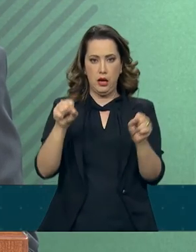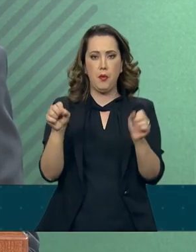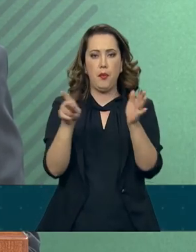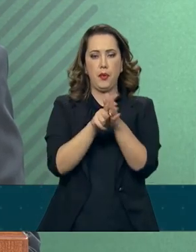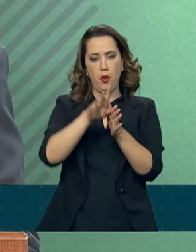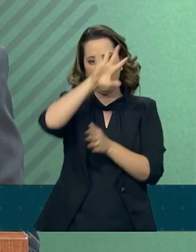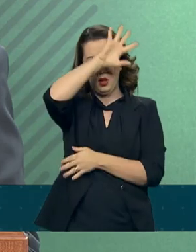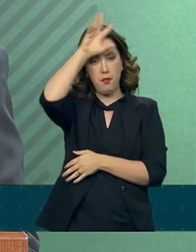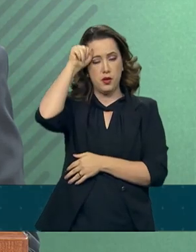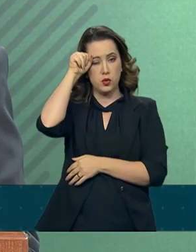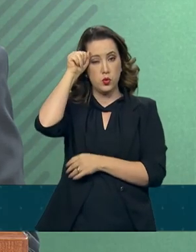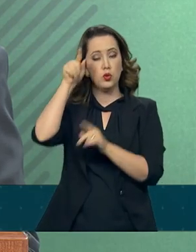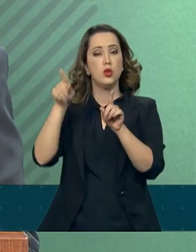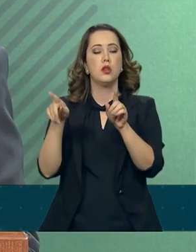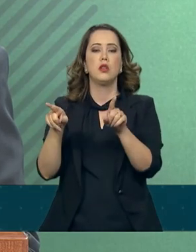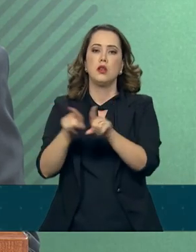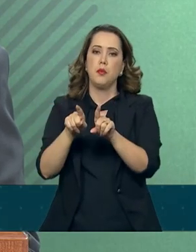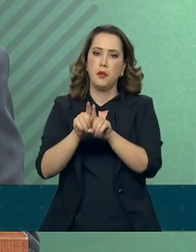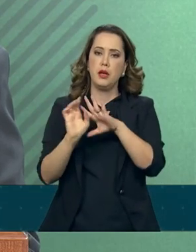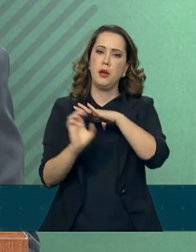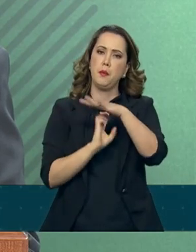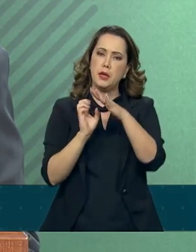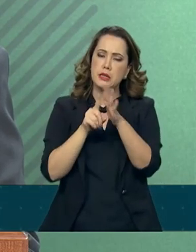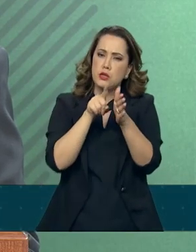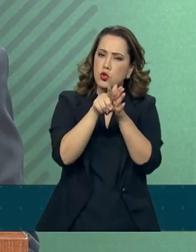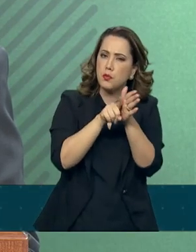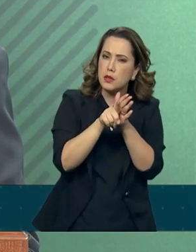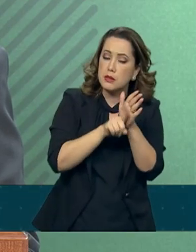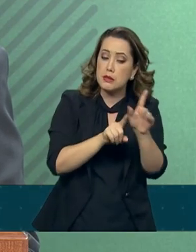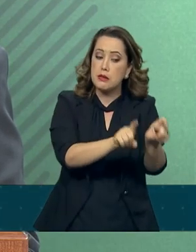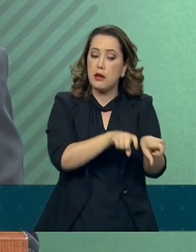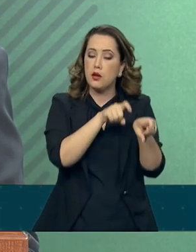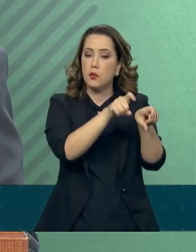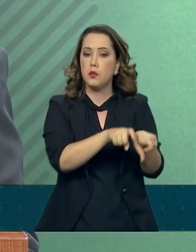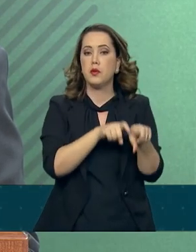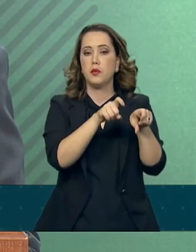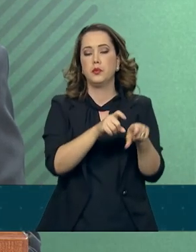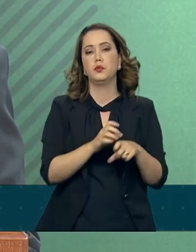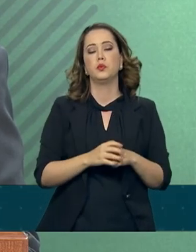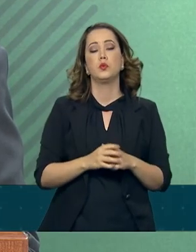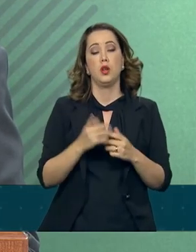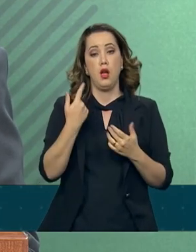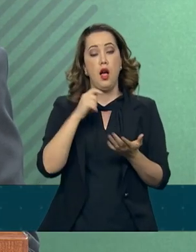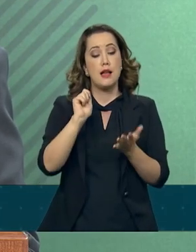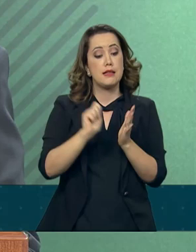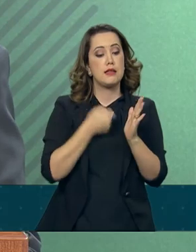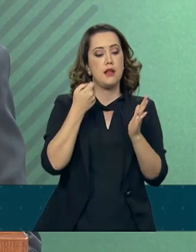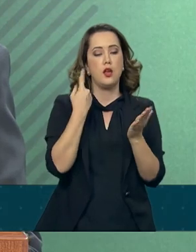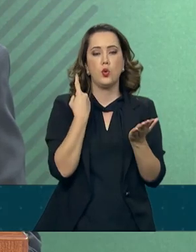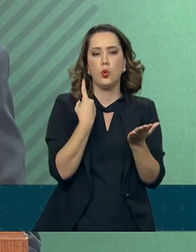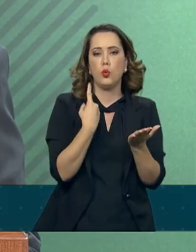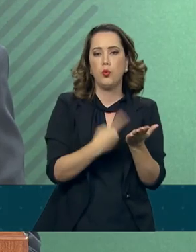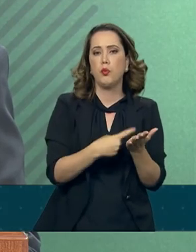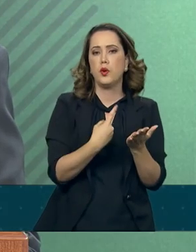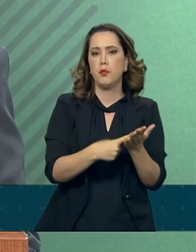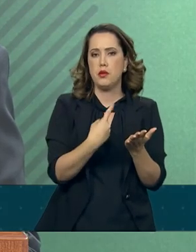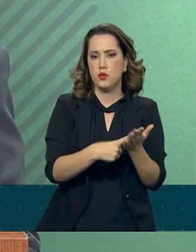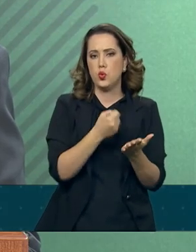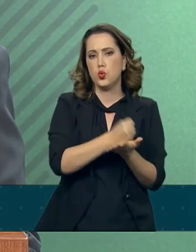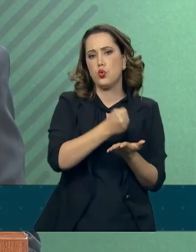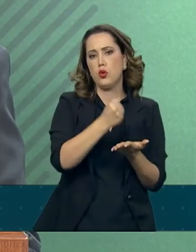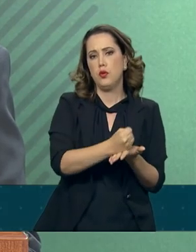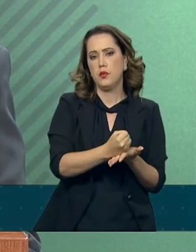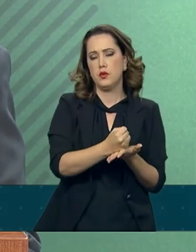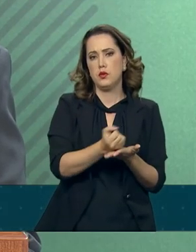defesa ea empresa brasileira de pesquisa agropecuária embrapa assinaram contrato de